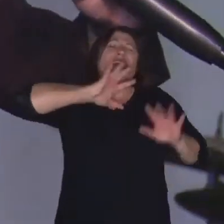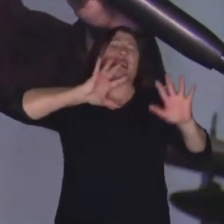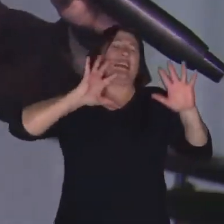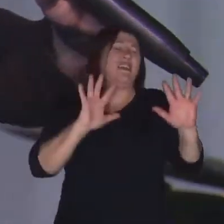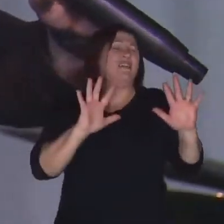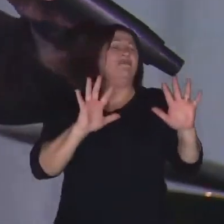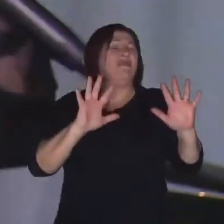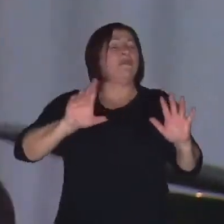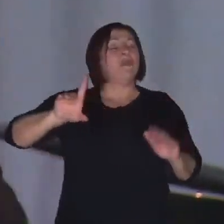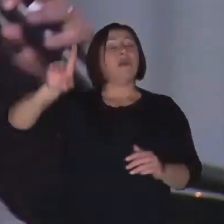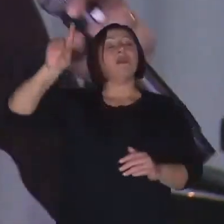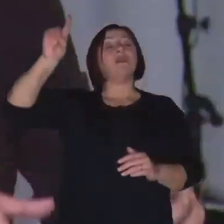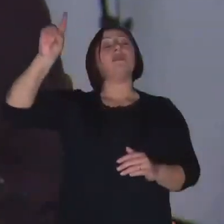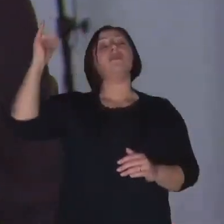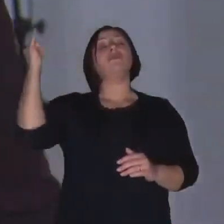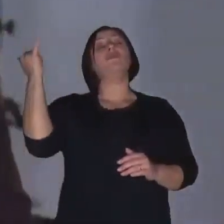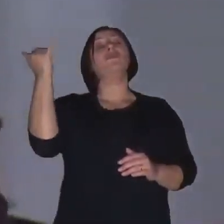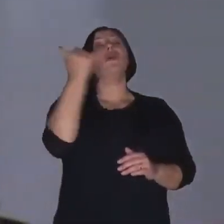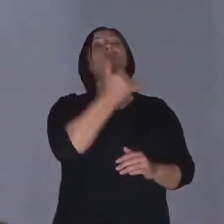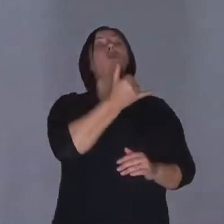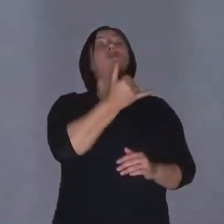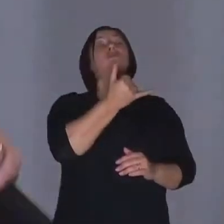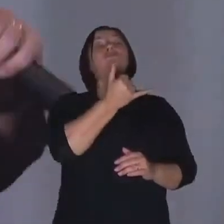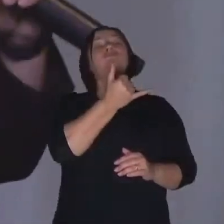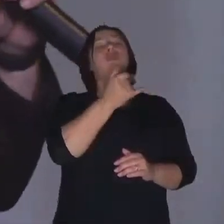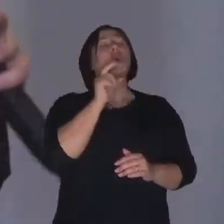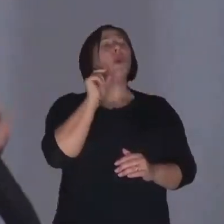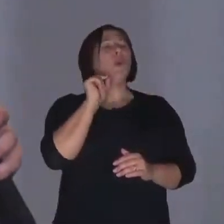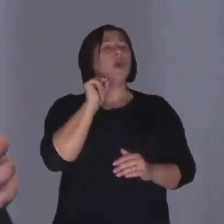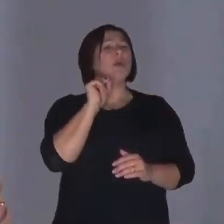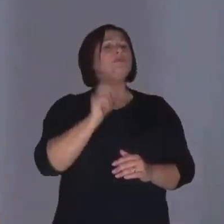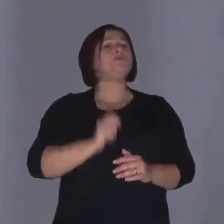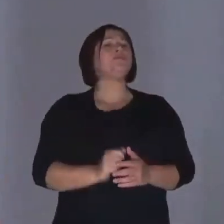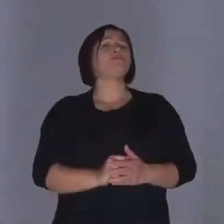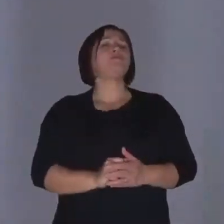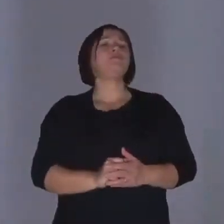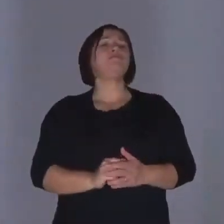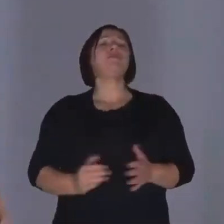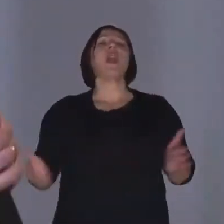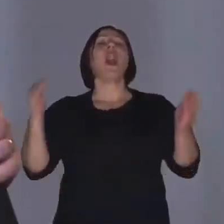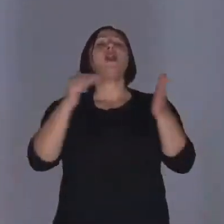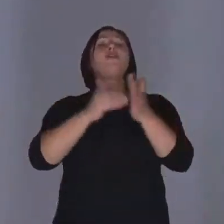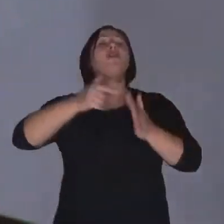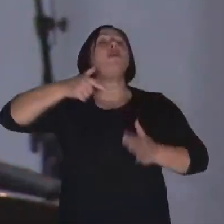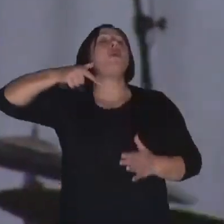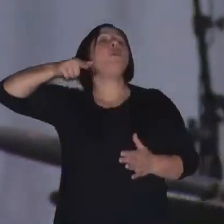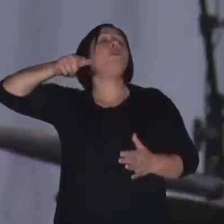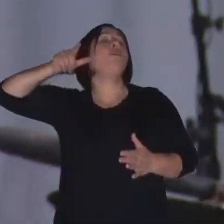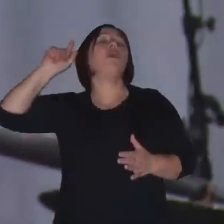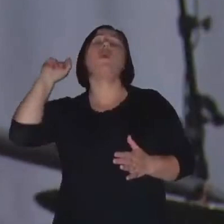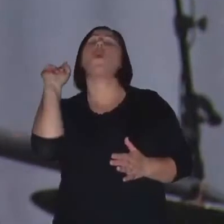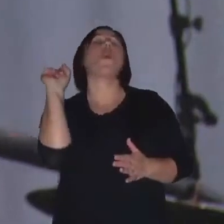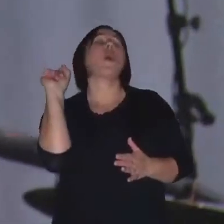ei, até ontem era uma cidade que precisava do mal, mas porque vocês